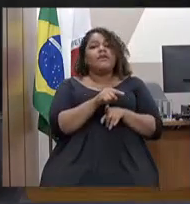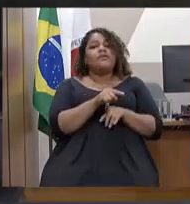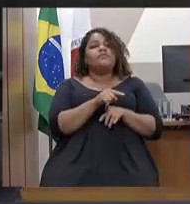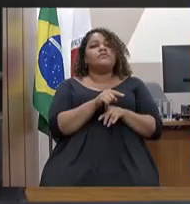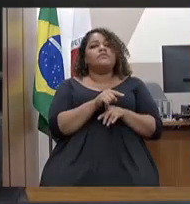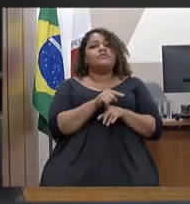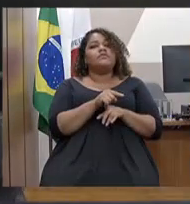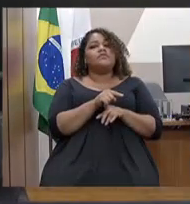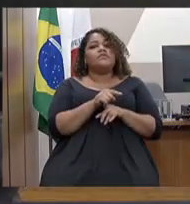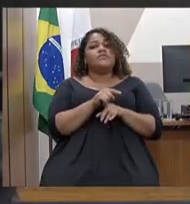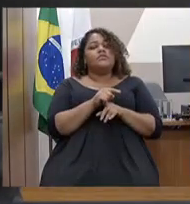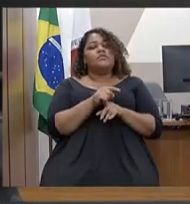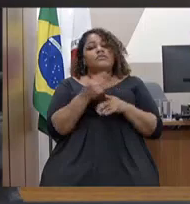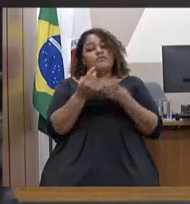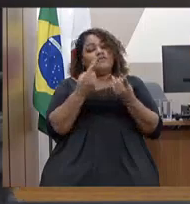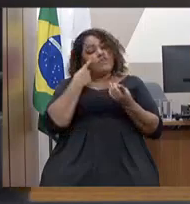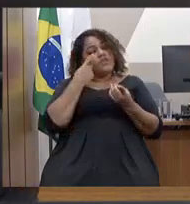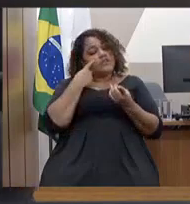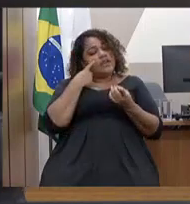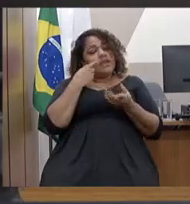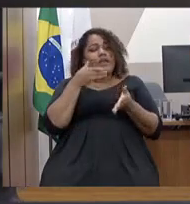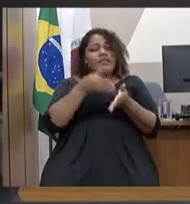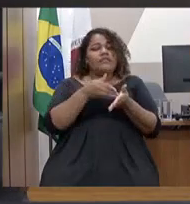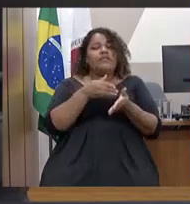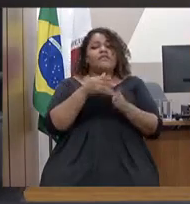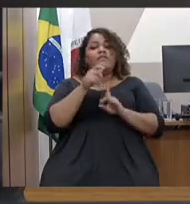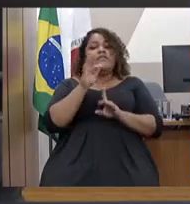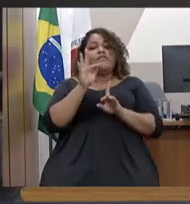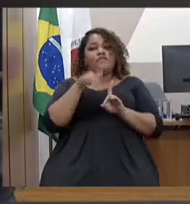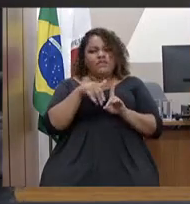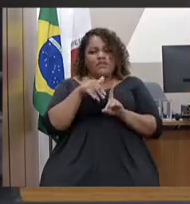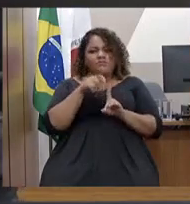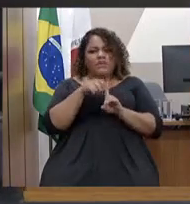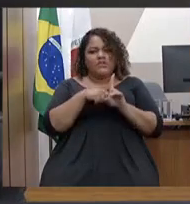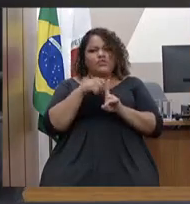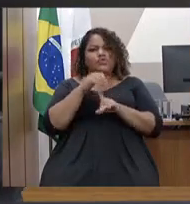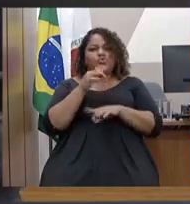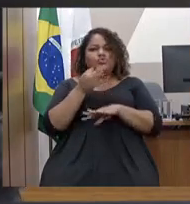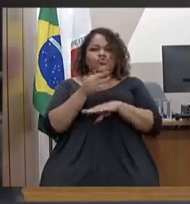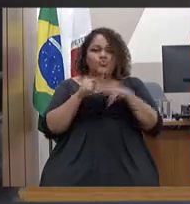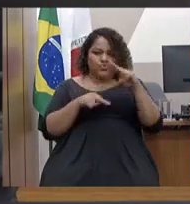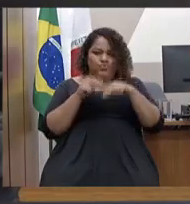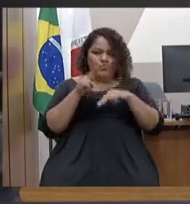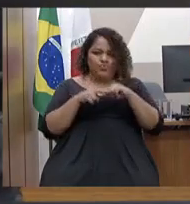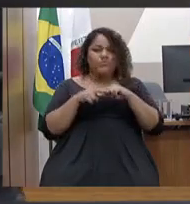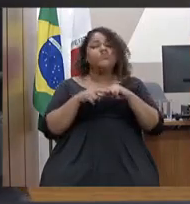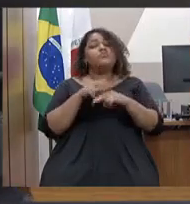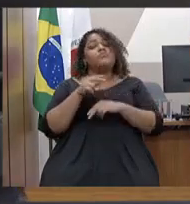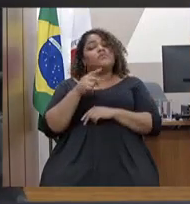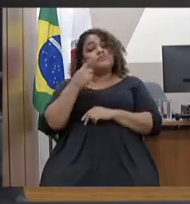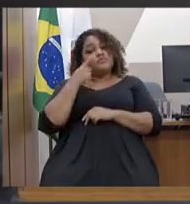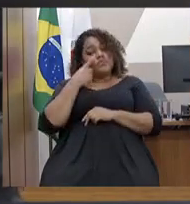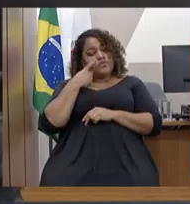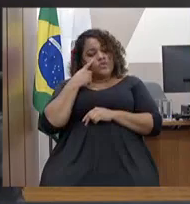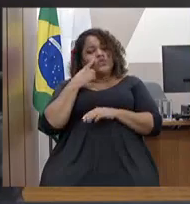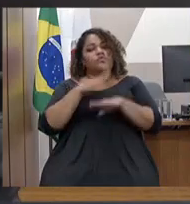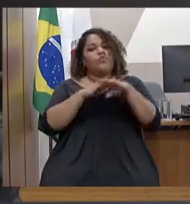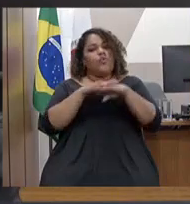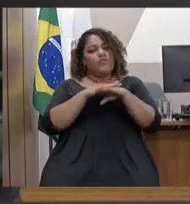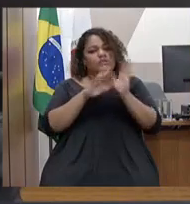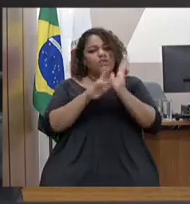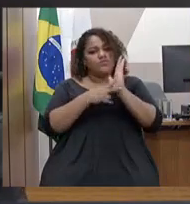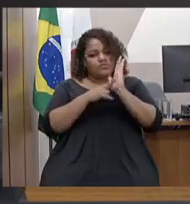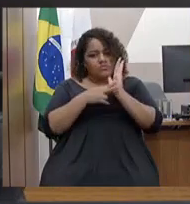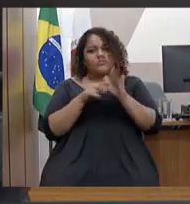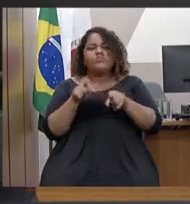eu espero até o final de junho e correr todas as regiões do estado e conversando com sindicalistas vou conversar com o mundo